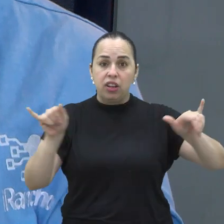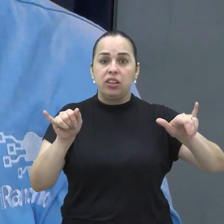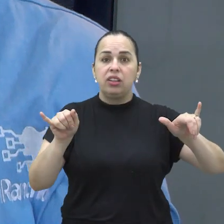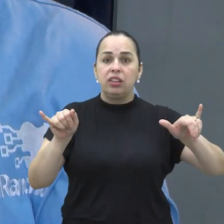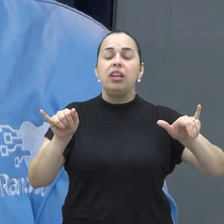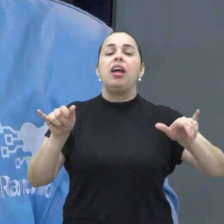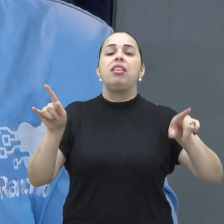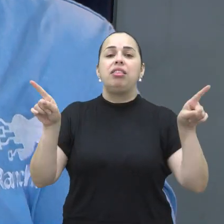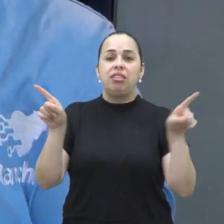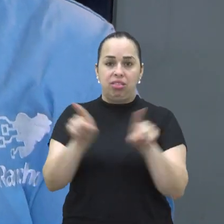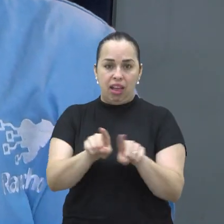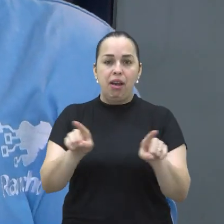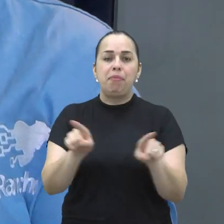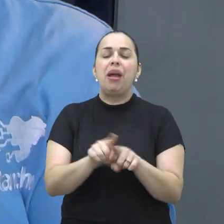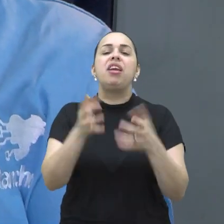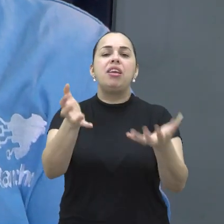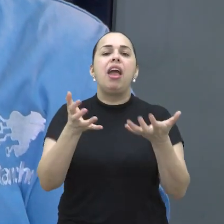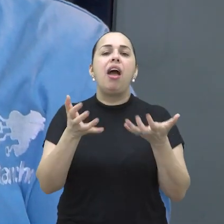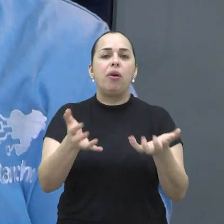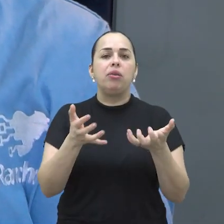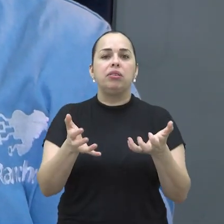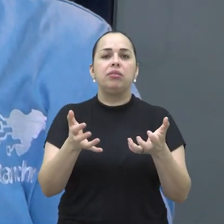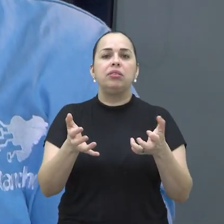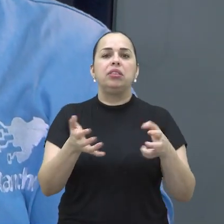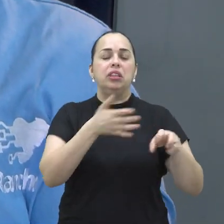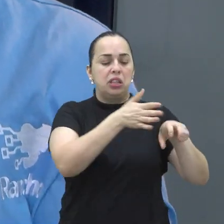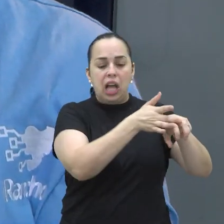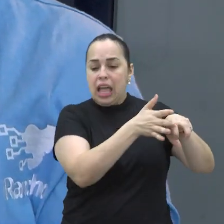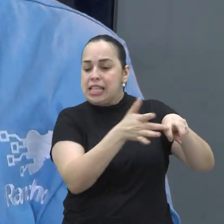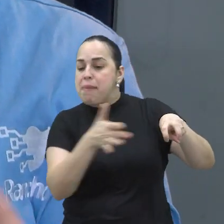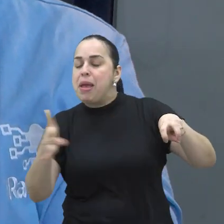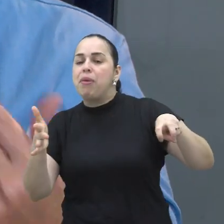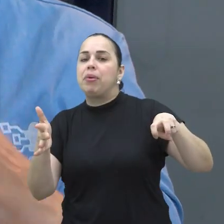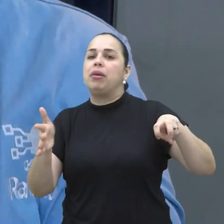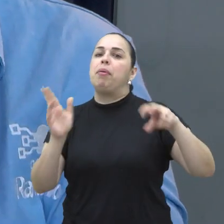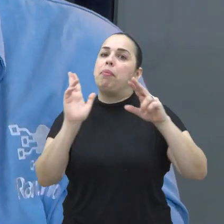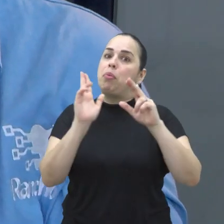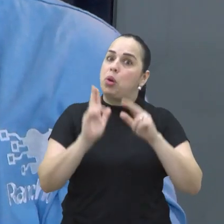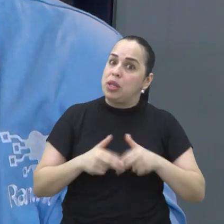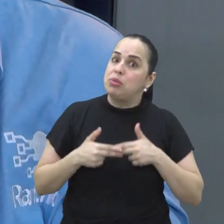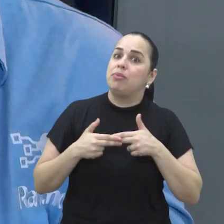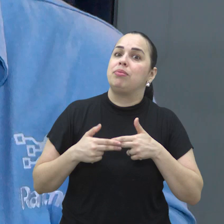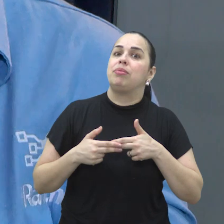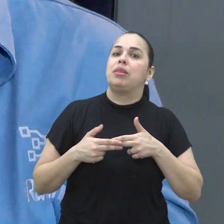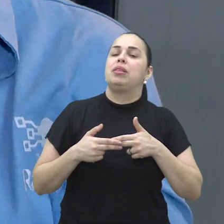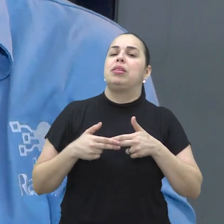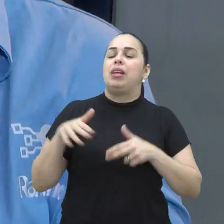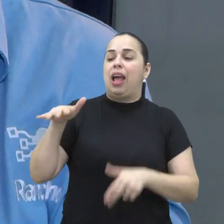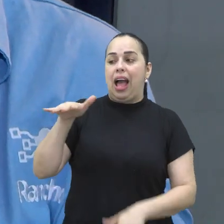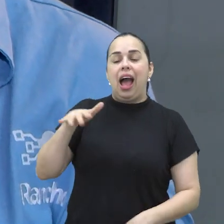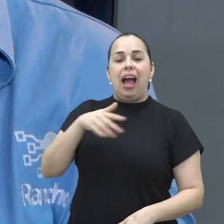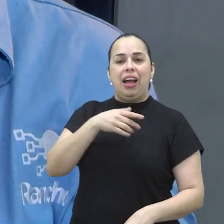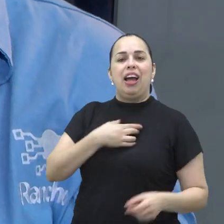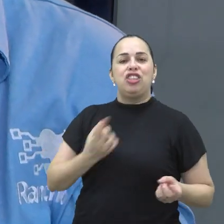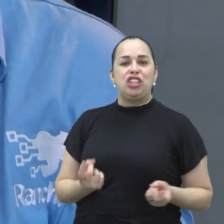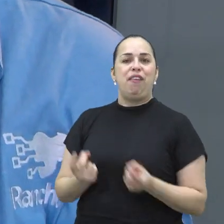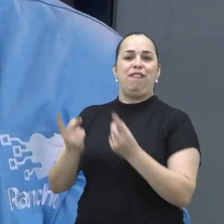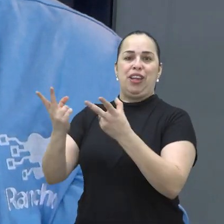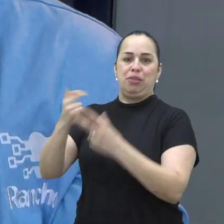matéria dizendo que a China também vai querer rastreabilidade. E esse é o nosso maior